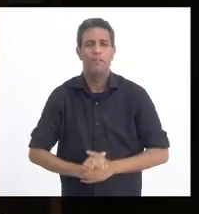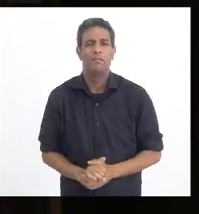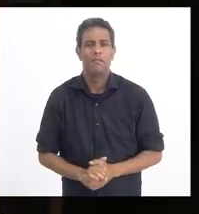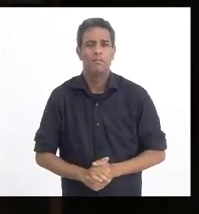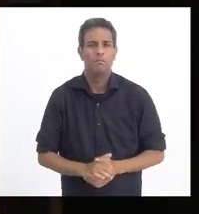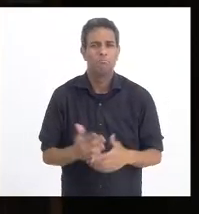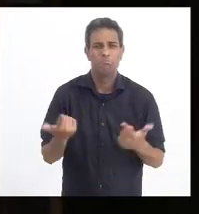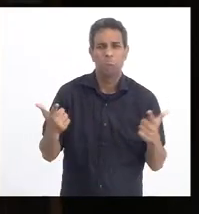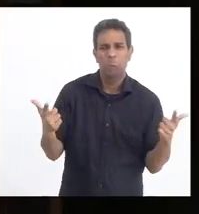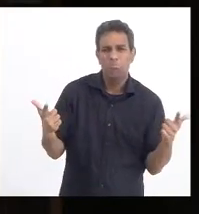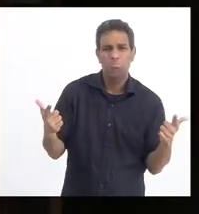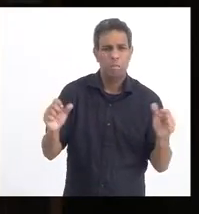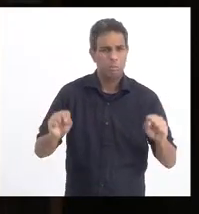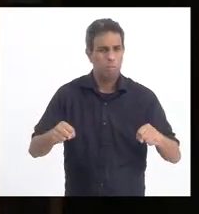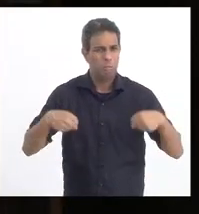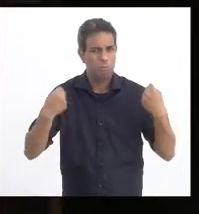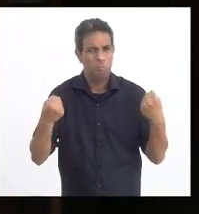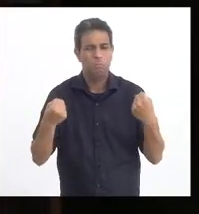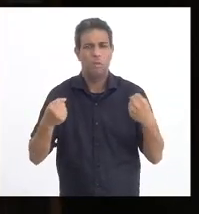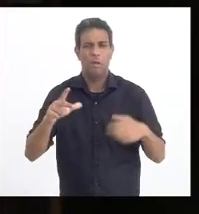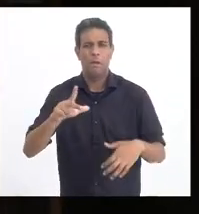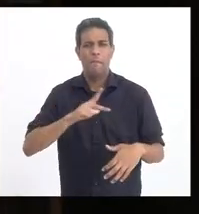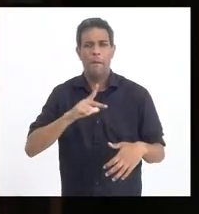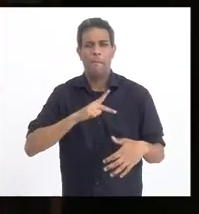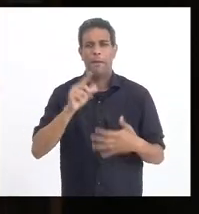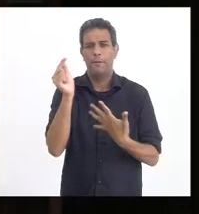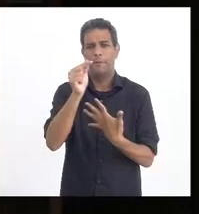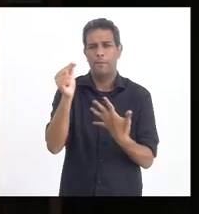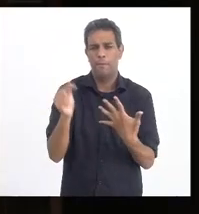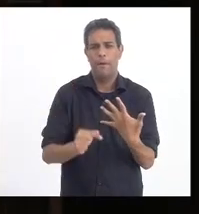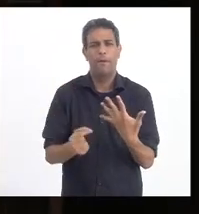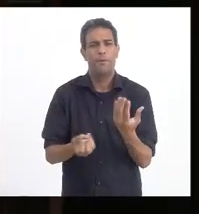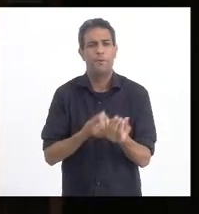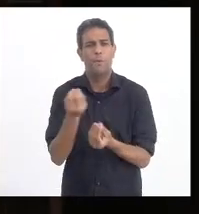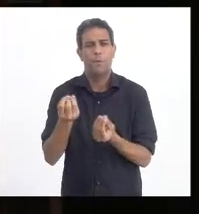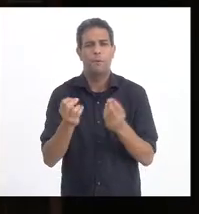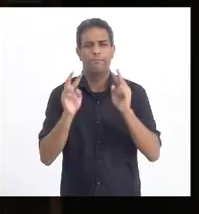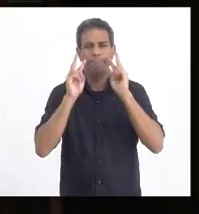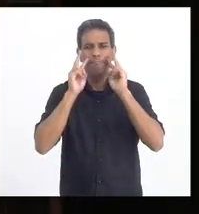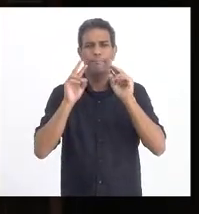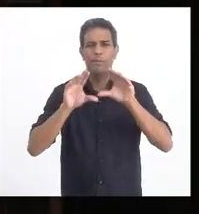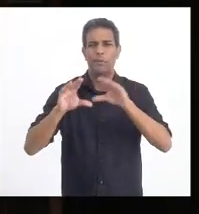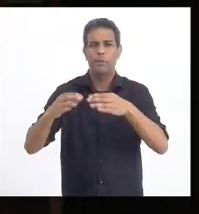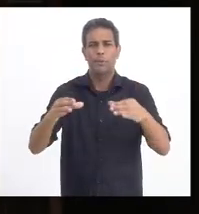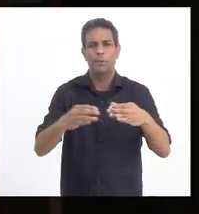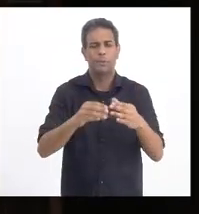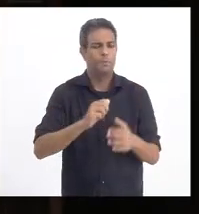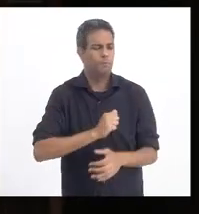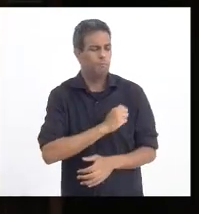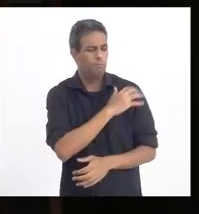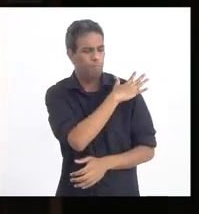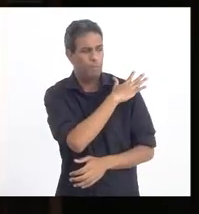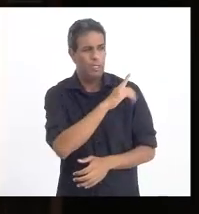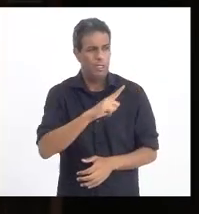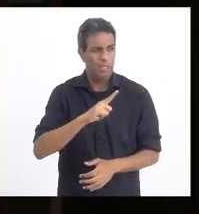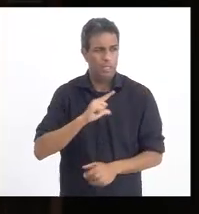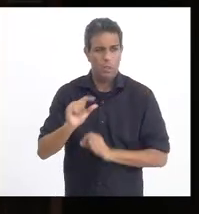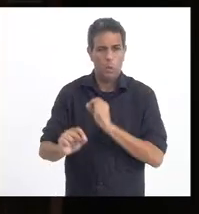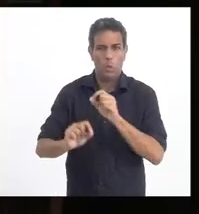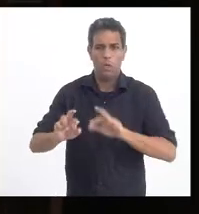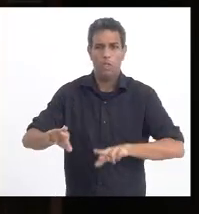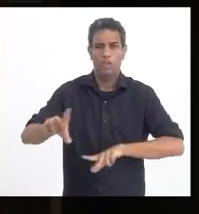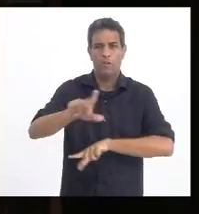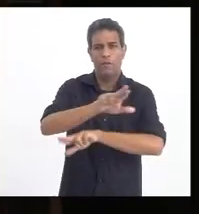não existe nenhum posicionamento pessoal individual emocional das corporações de ter qualquer